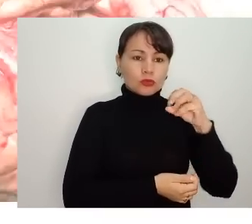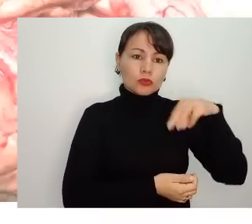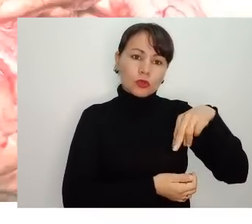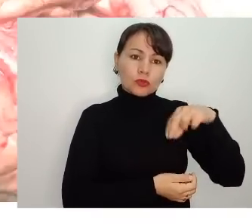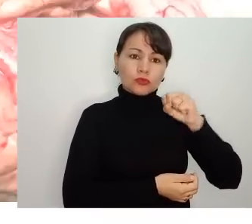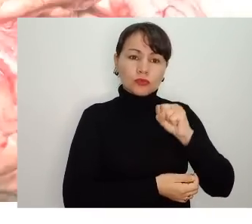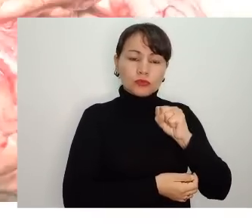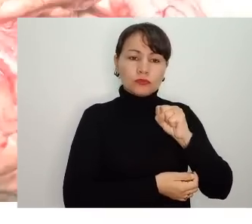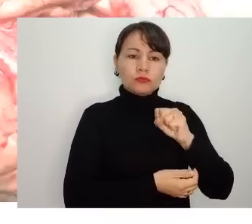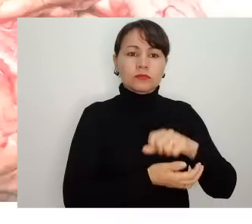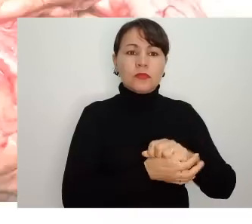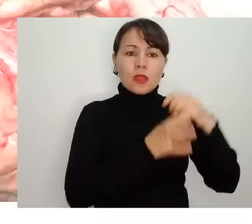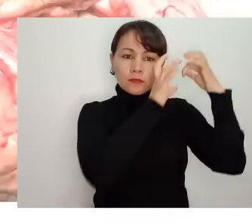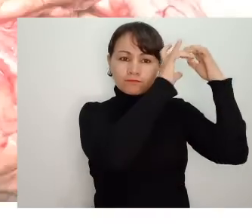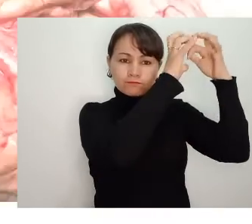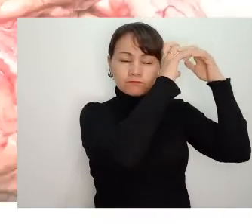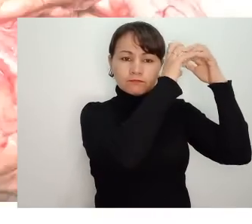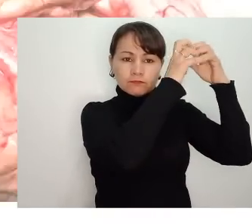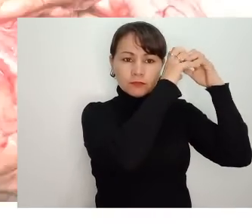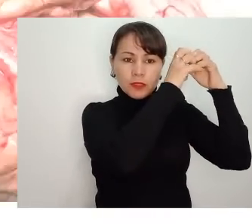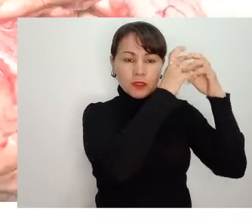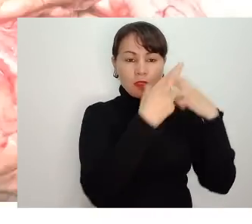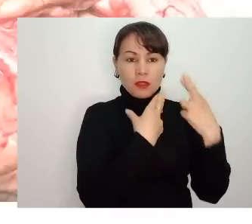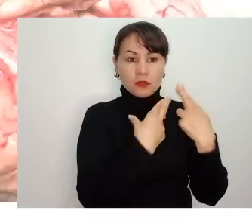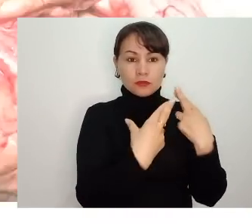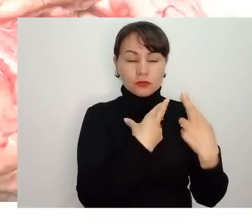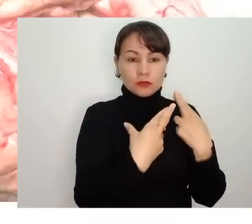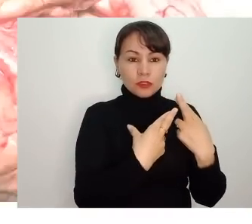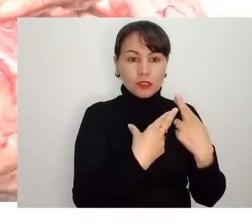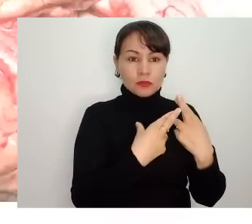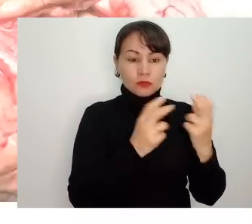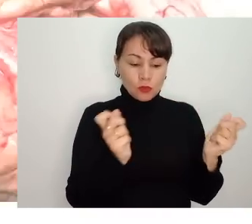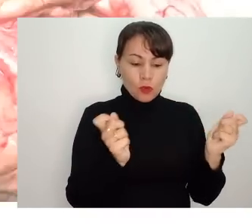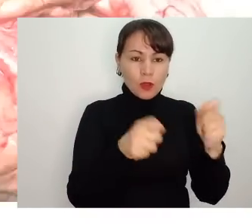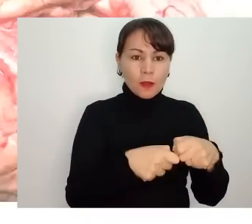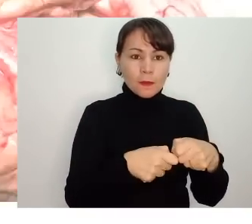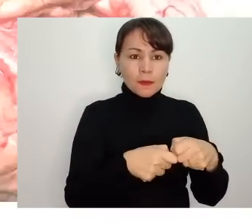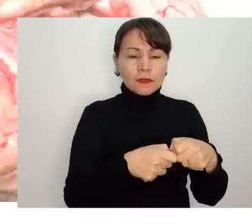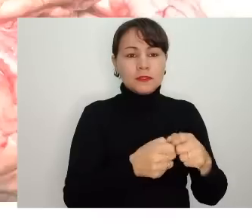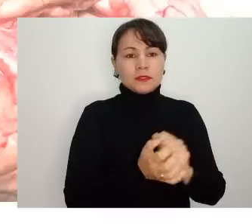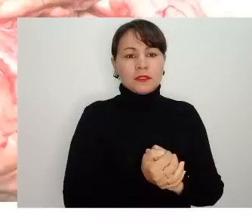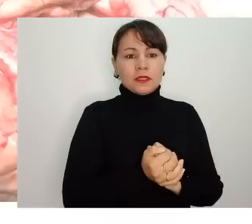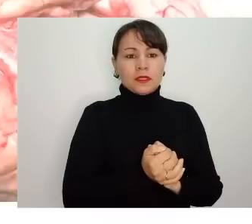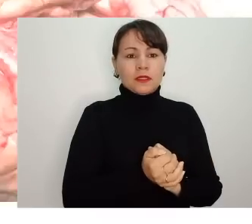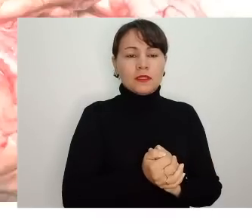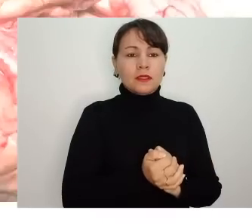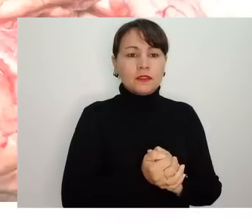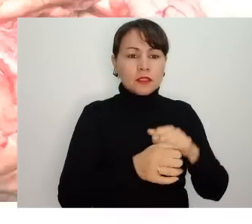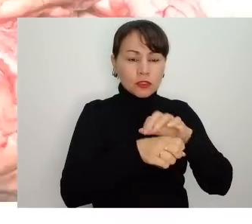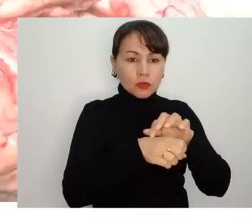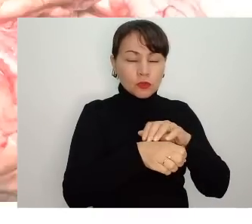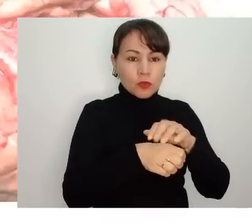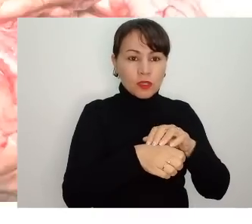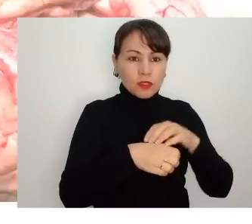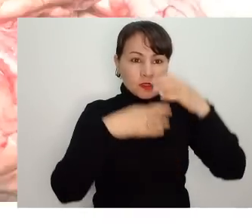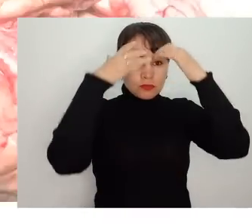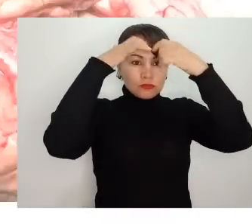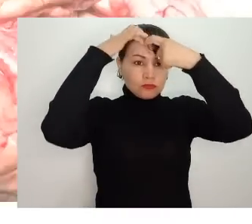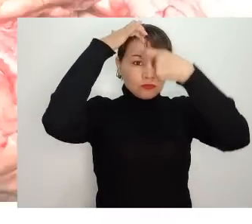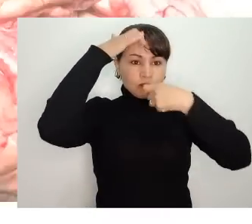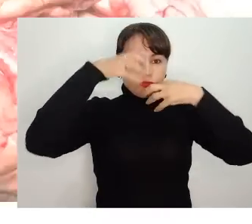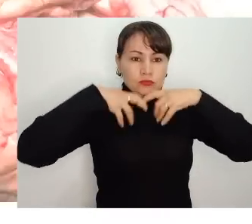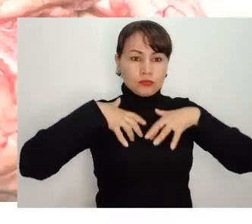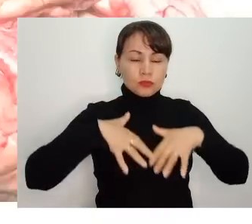elétrons em mitocôndrias cerebrais, relacionados com o comprometimento mitocondrial em doenças do sistema